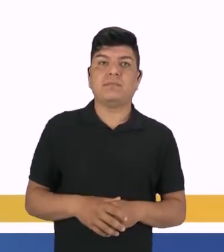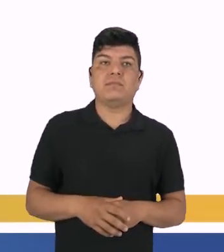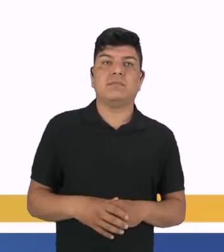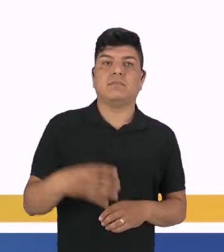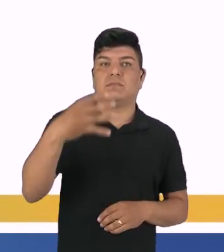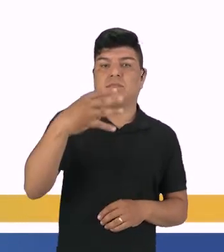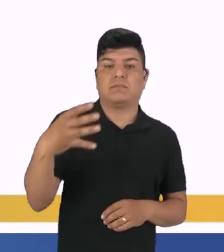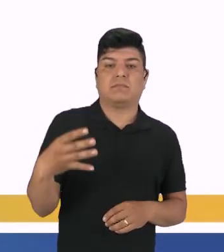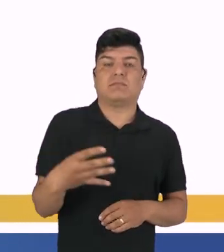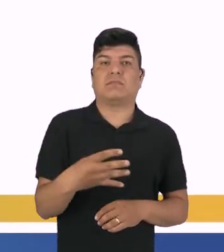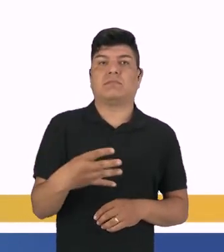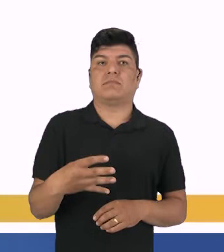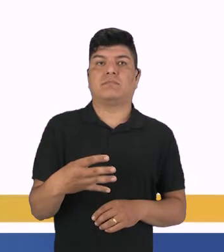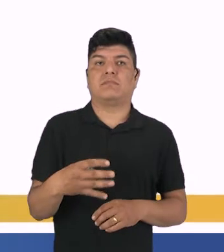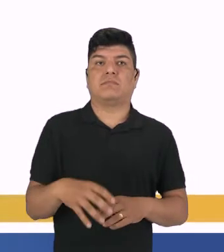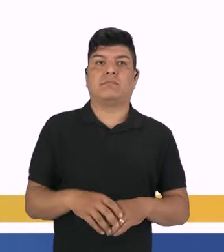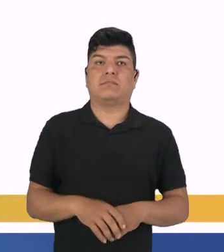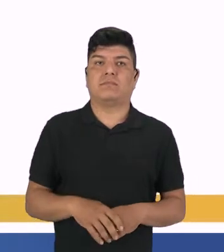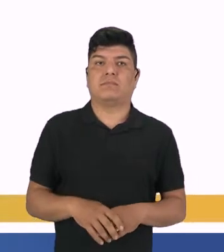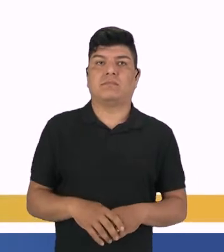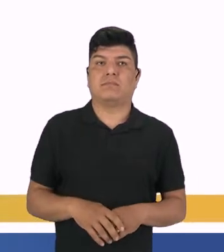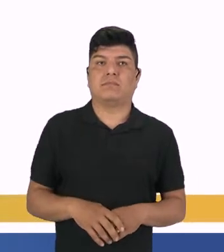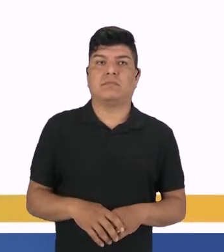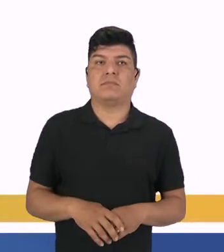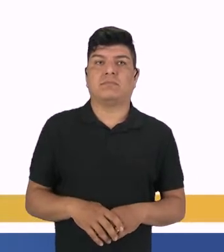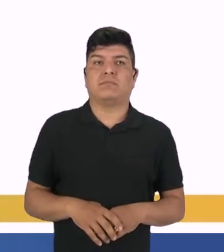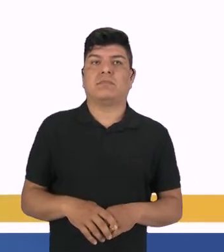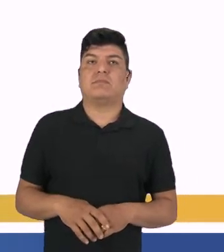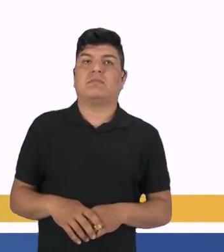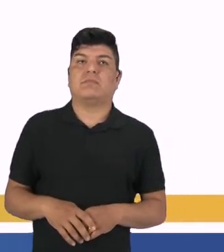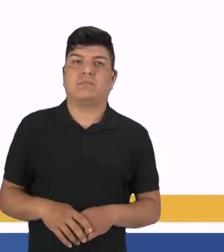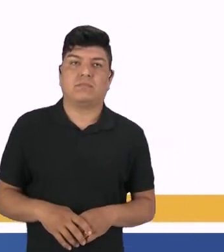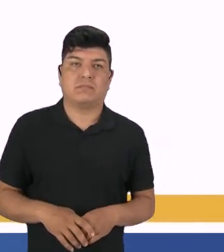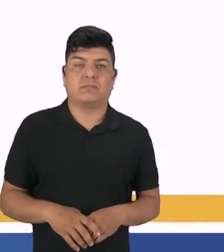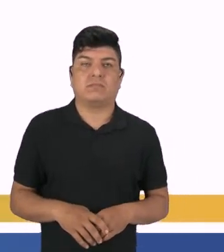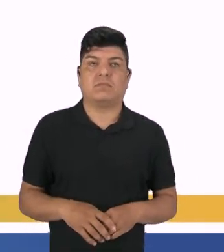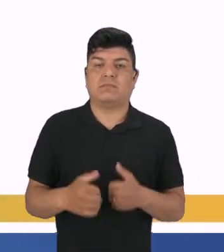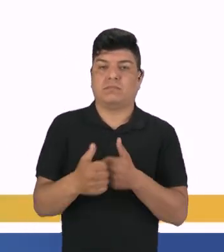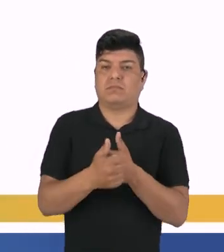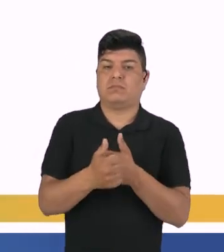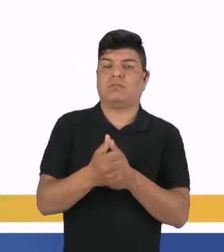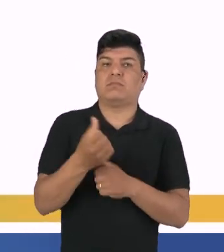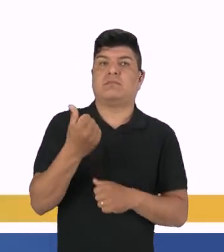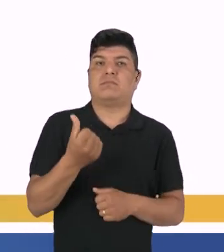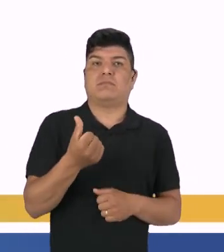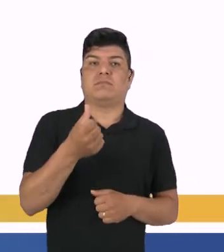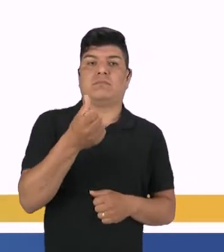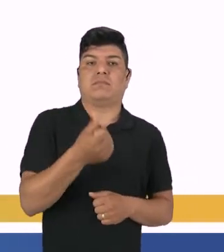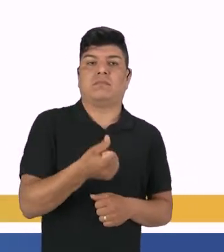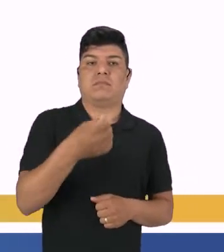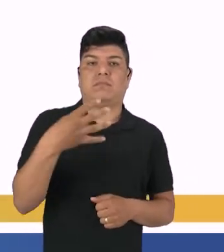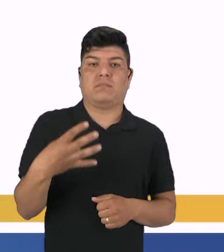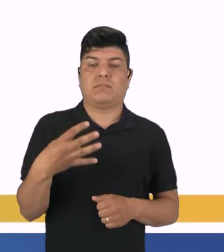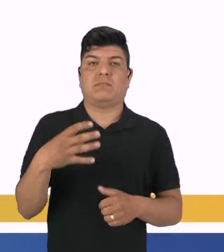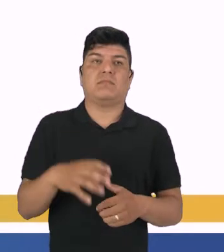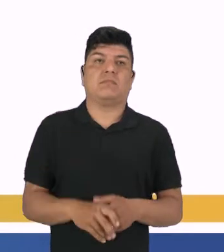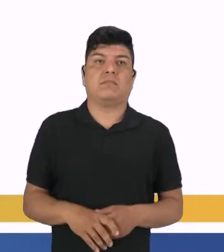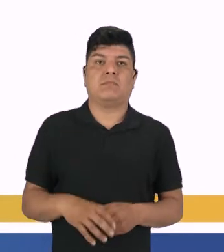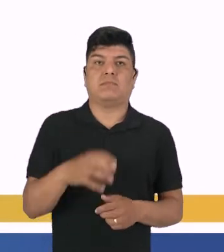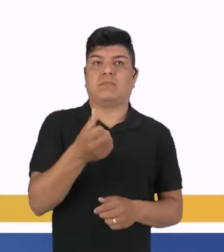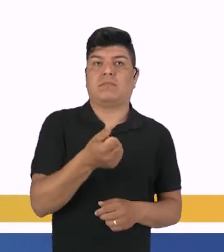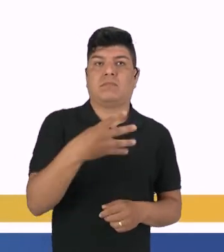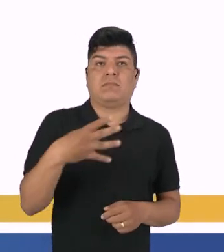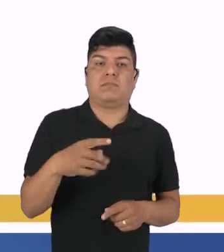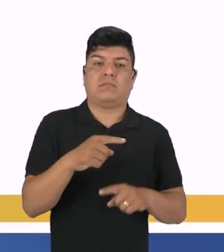dividi, que é o próximo 4 lá. A setinha, então, desceu 4 para o lado do resto 6, então ficou 64.